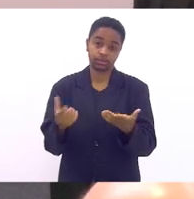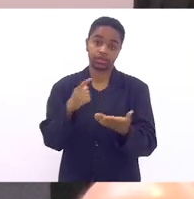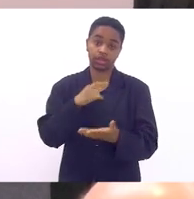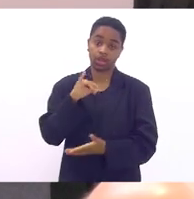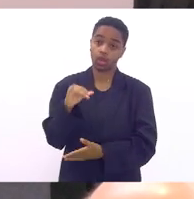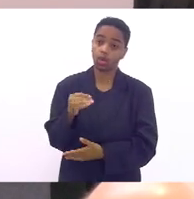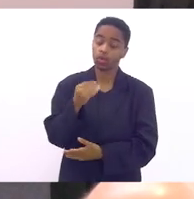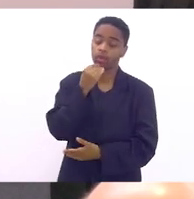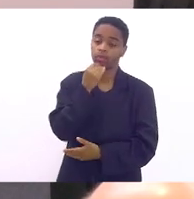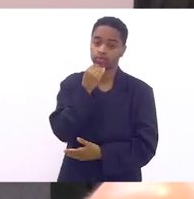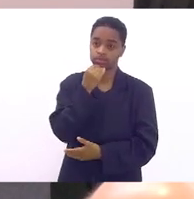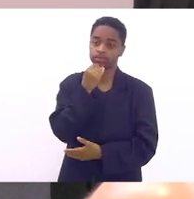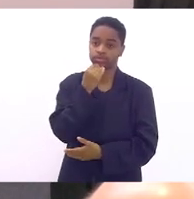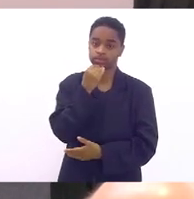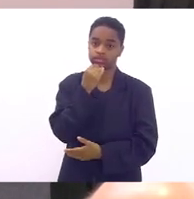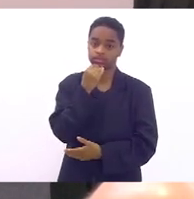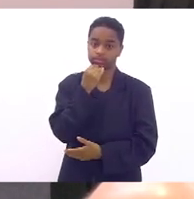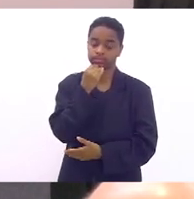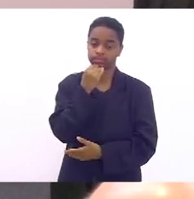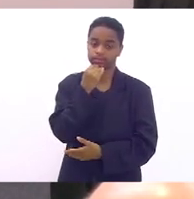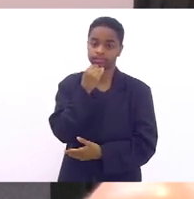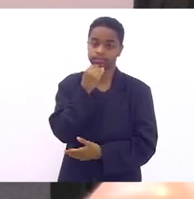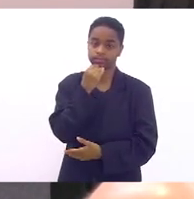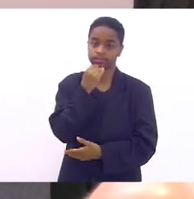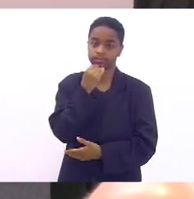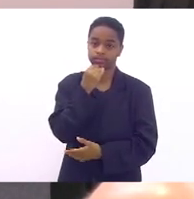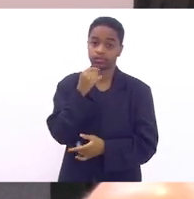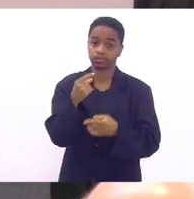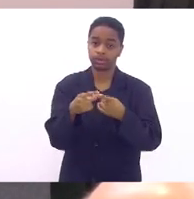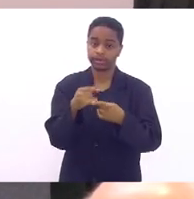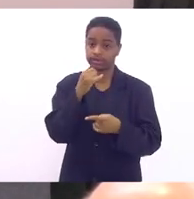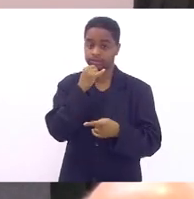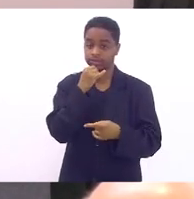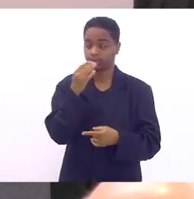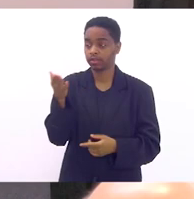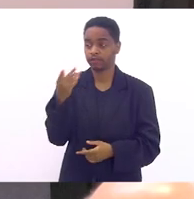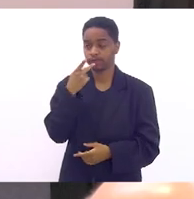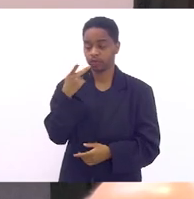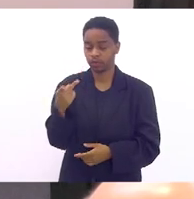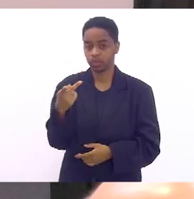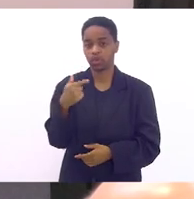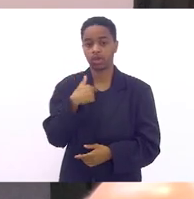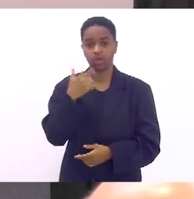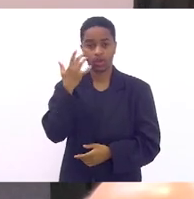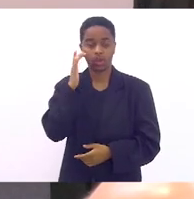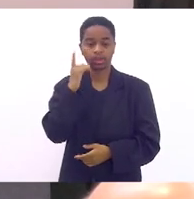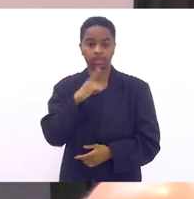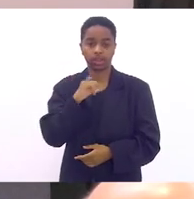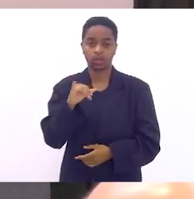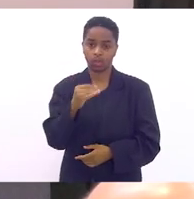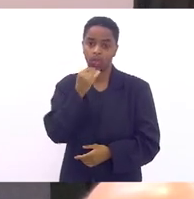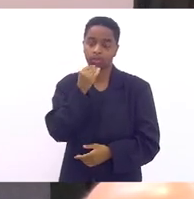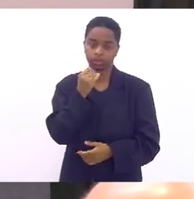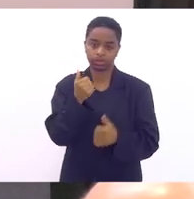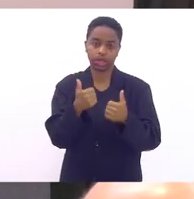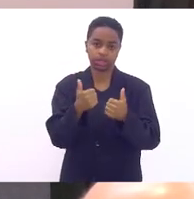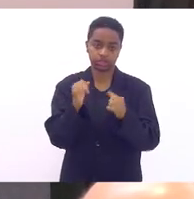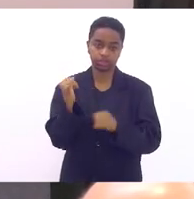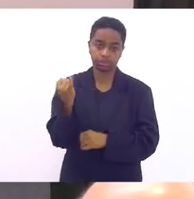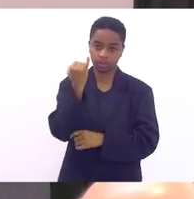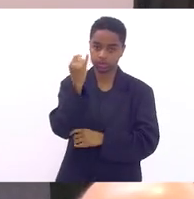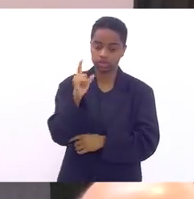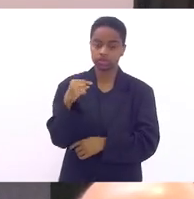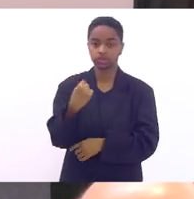oportunidade muito grande né como falou aqui o soalheiro eu acho que tem uma uma oportunidade muito grande de